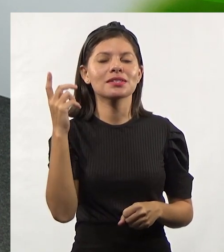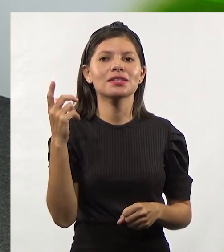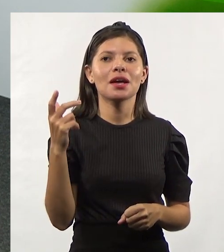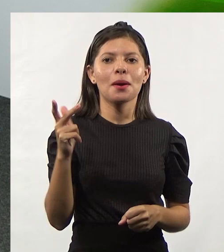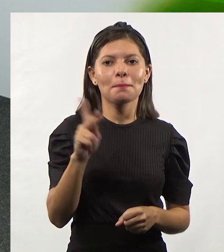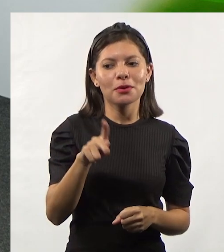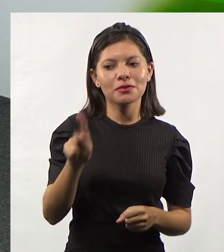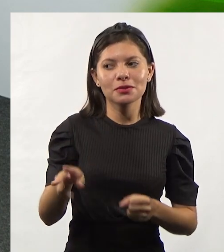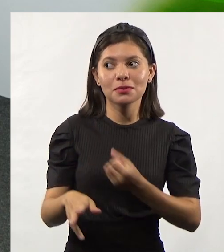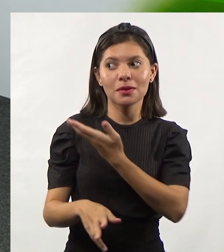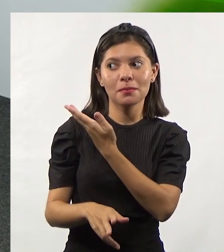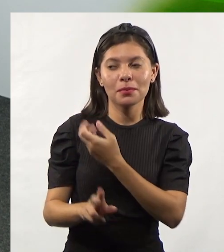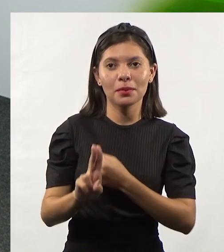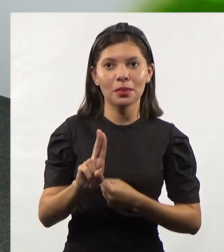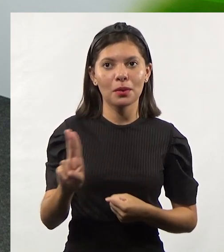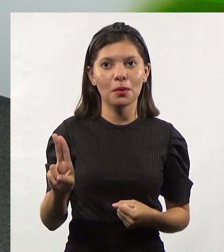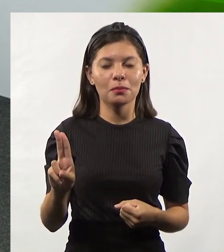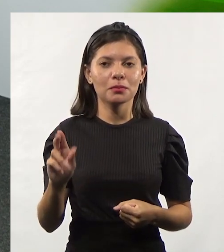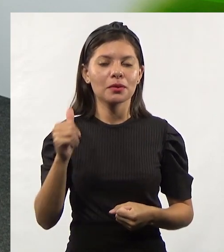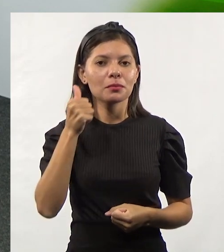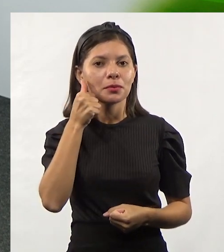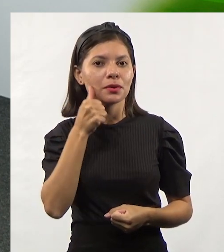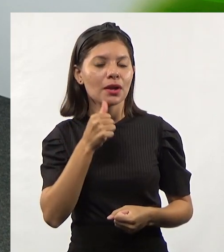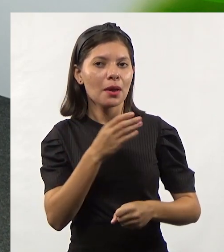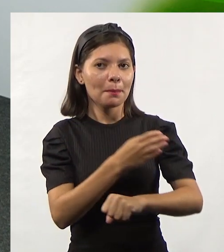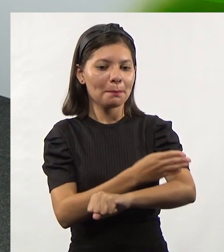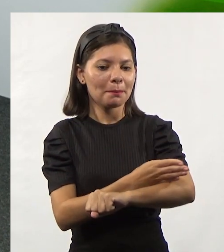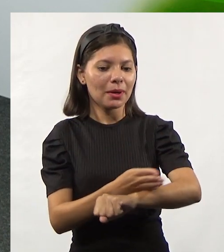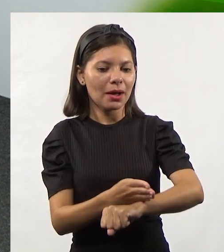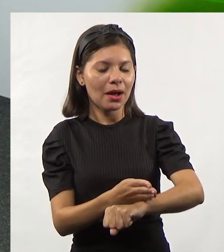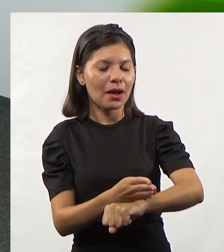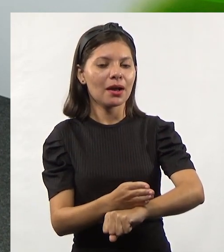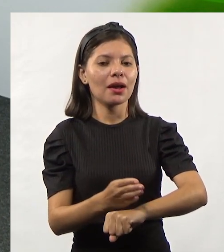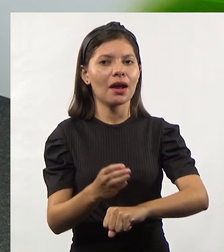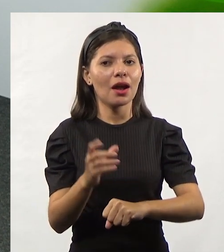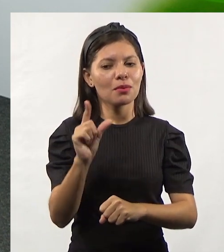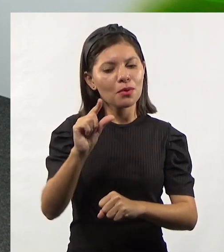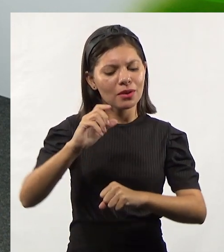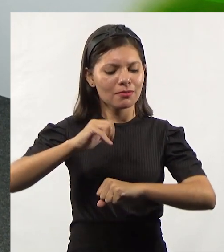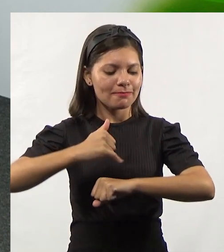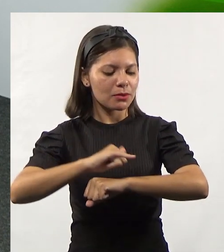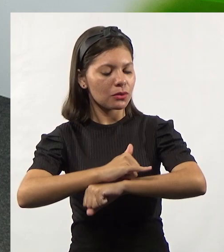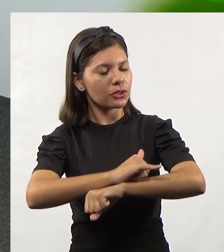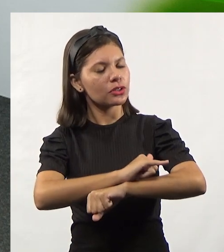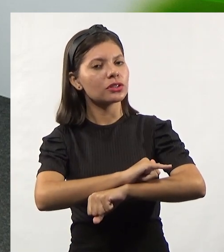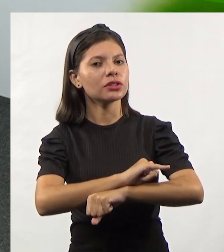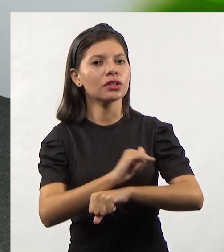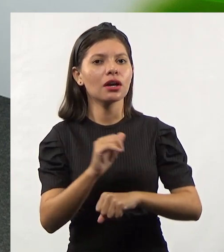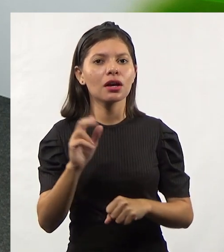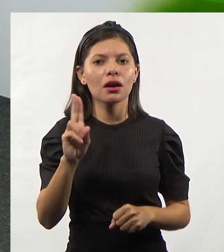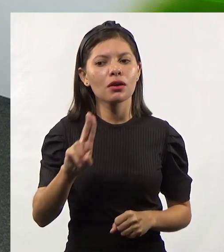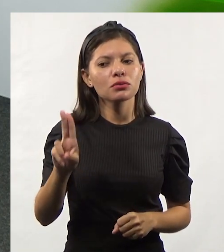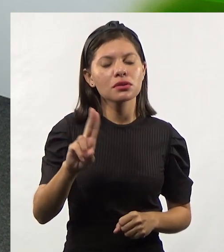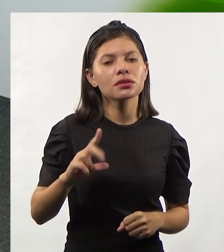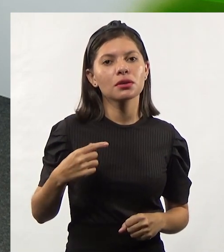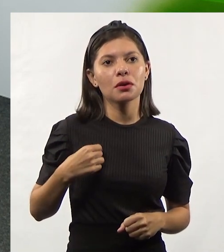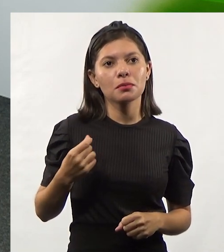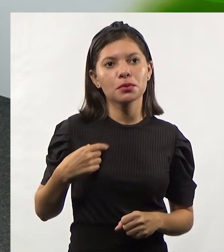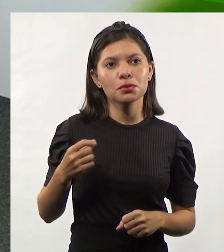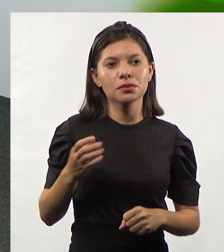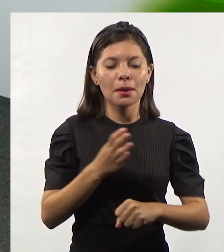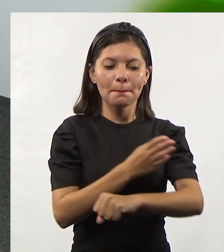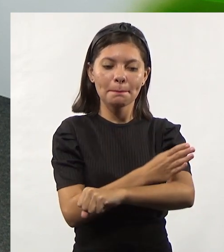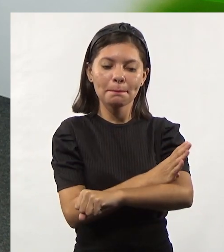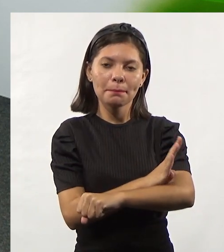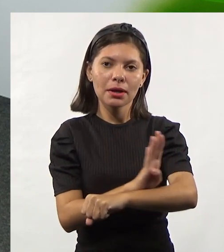olhos claros, cabelo grisalhos, um pouquinho gordinha, estou usando uma blusa branca, uma calça jeans azul